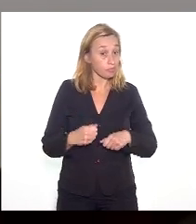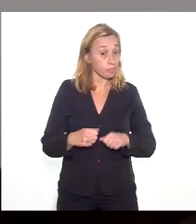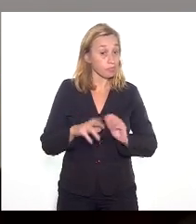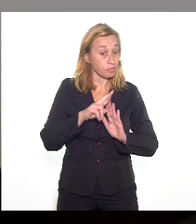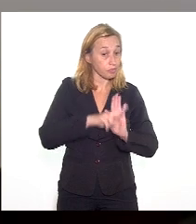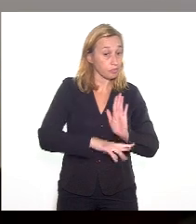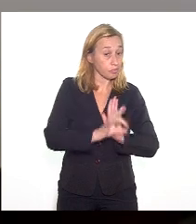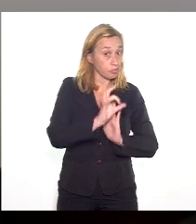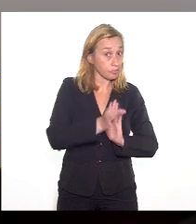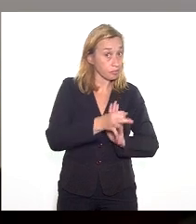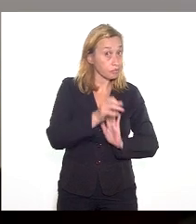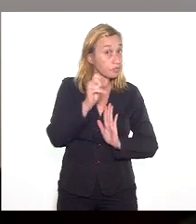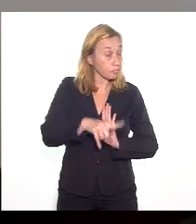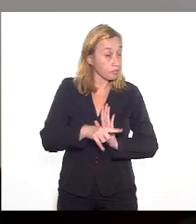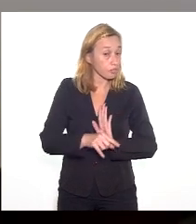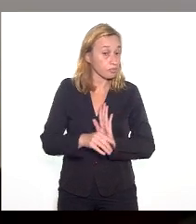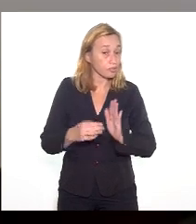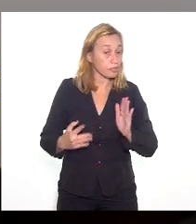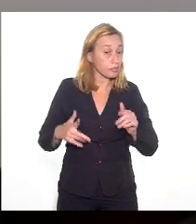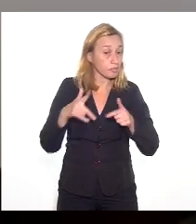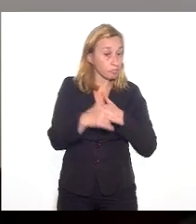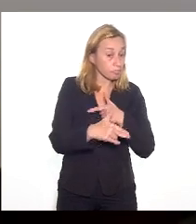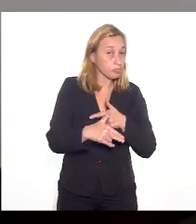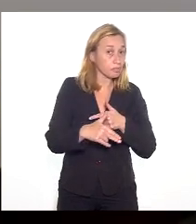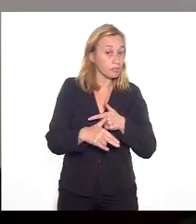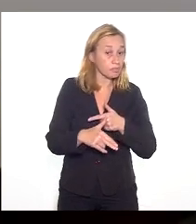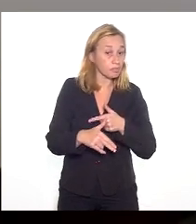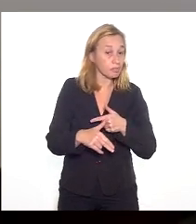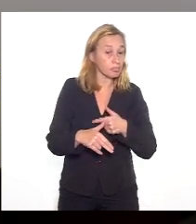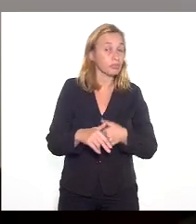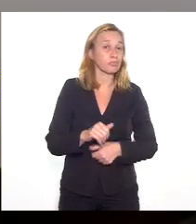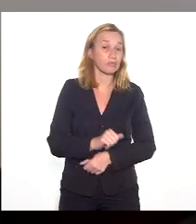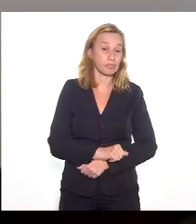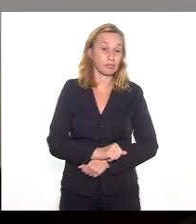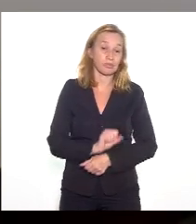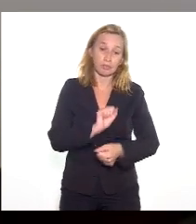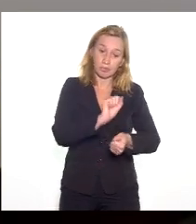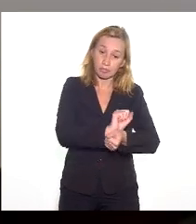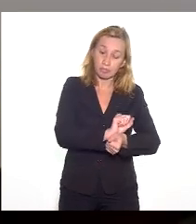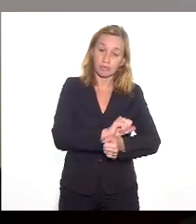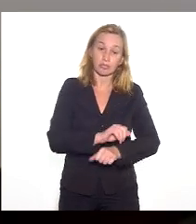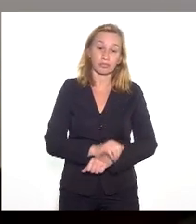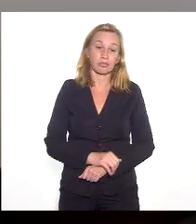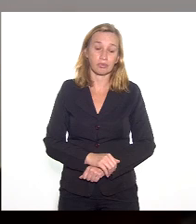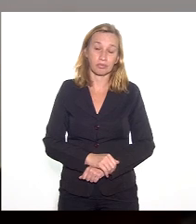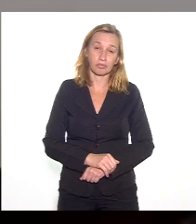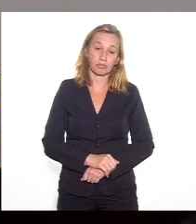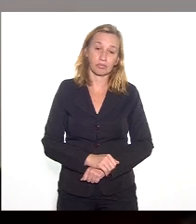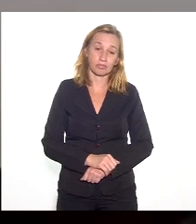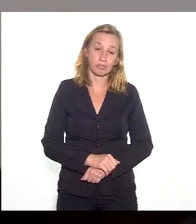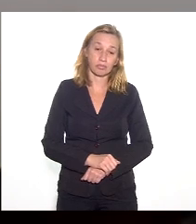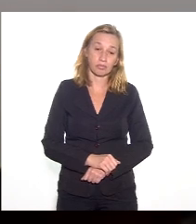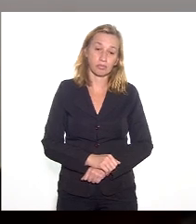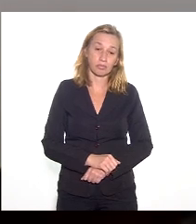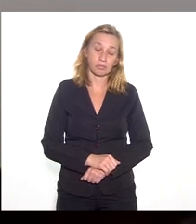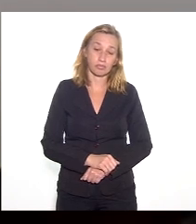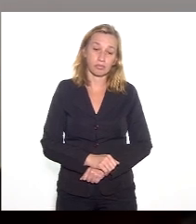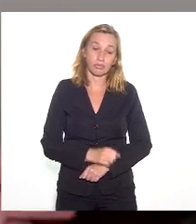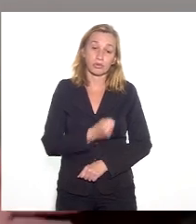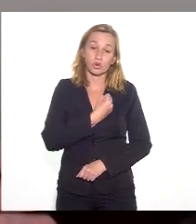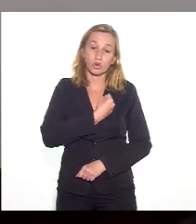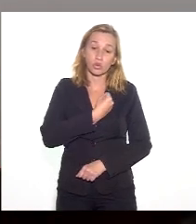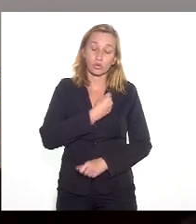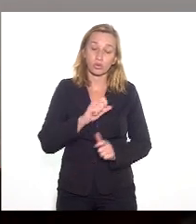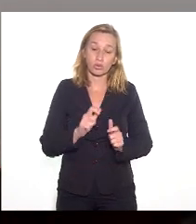certo, que interromper, fazer cessar esta ocupação indevida, esta acumulação indevida de cargos públicos.